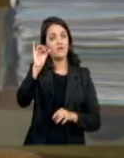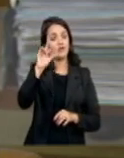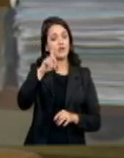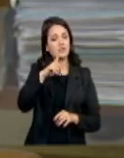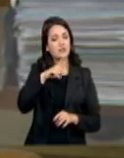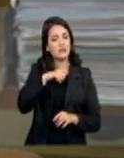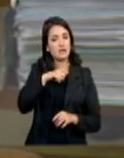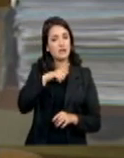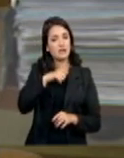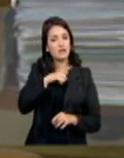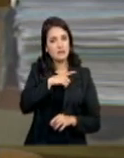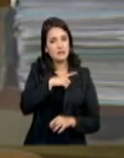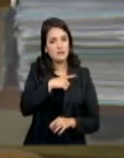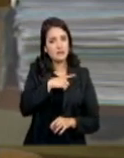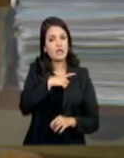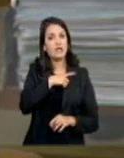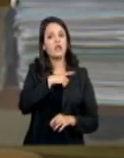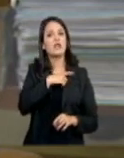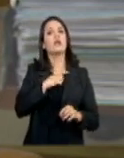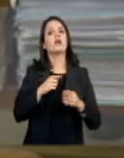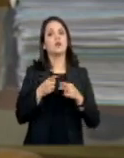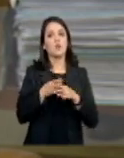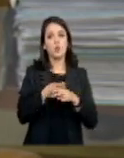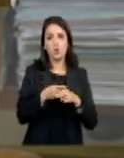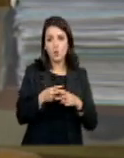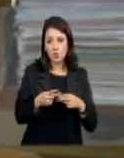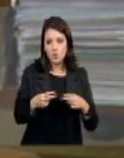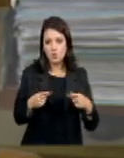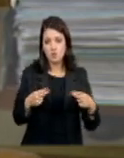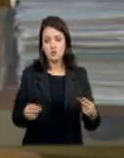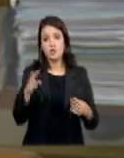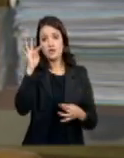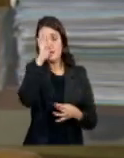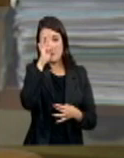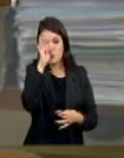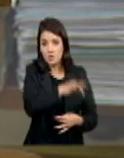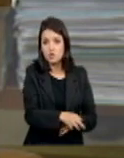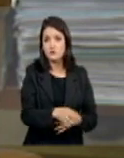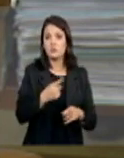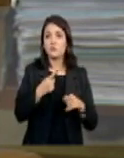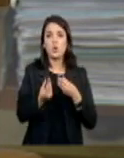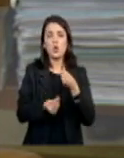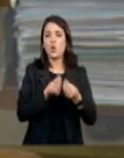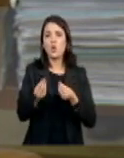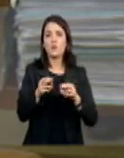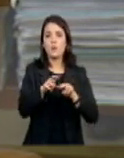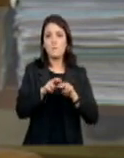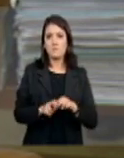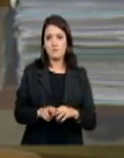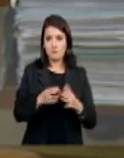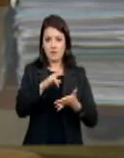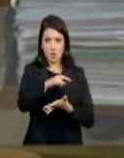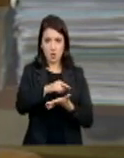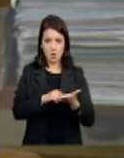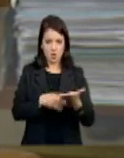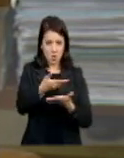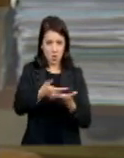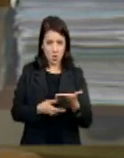a existência de ordem judicial escrita específica e fundamentada